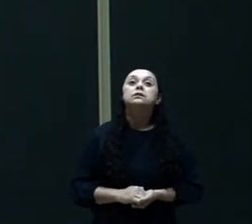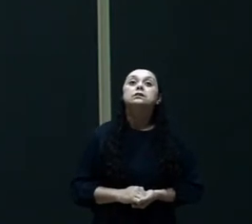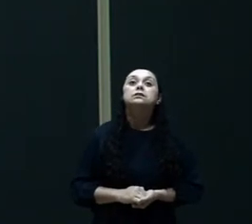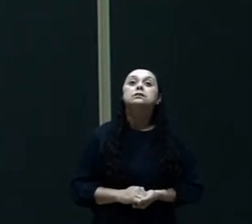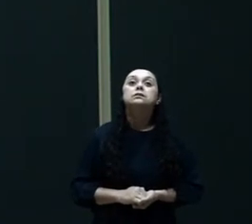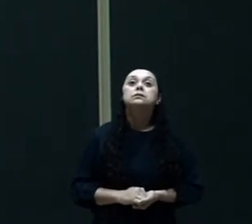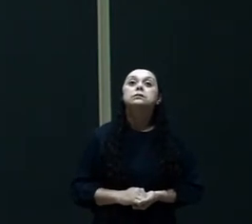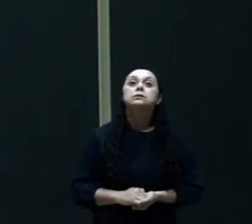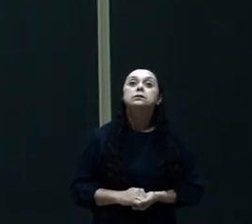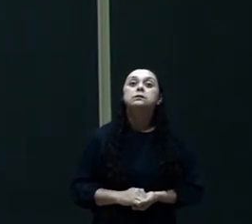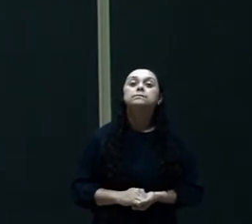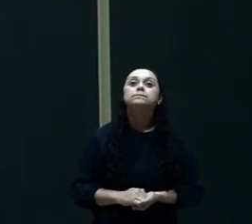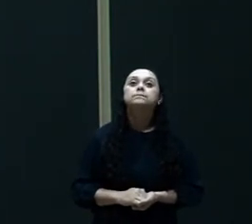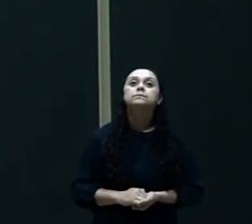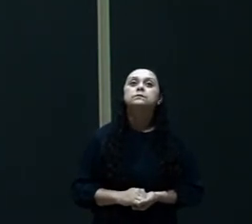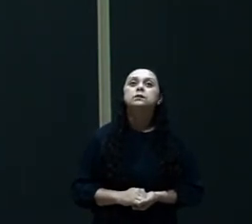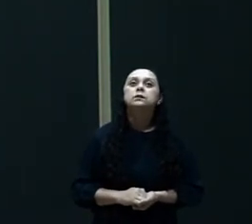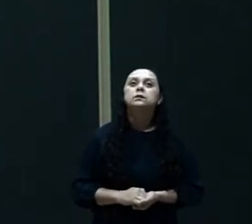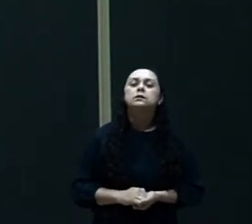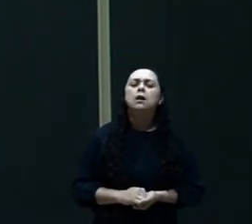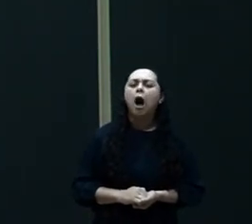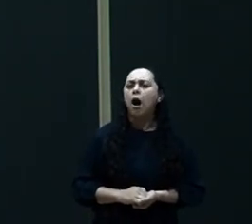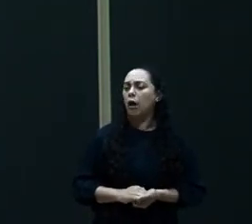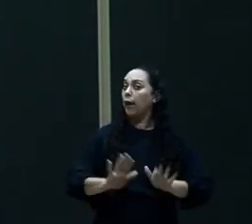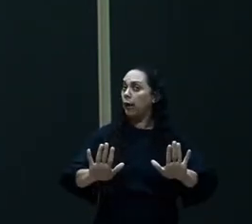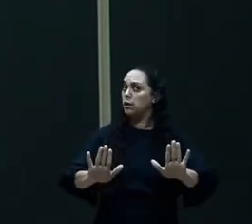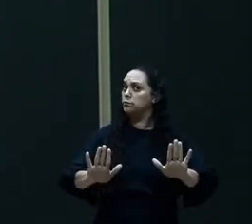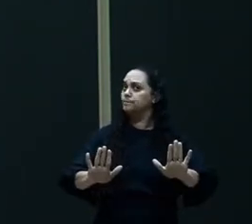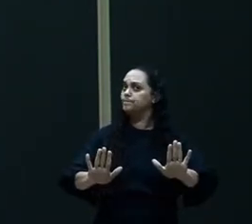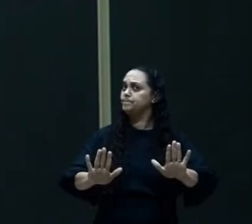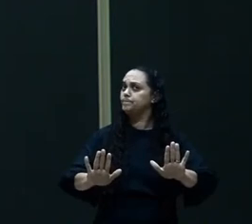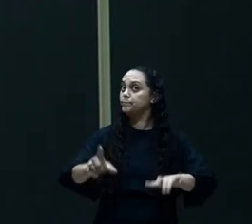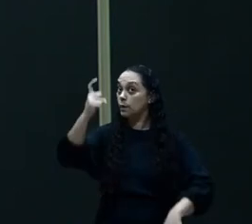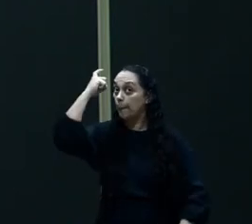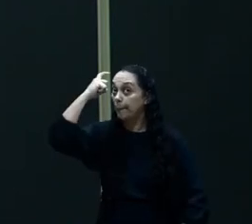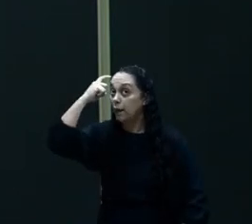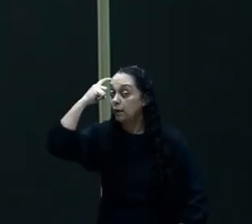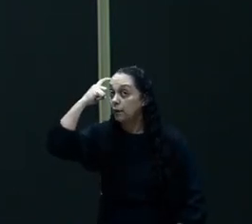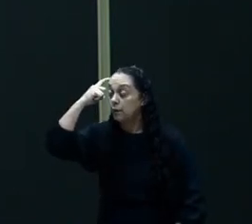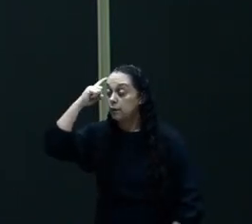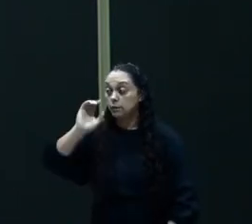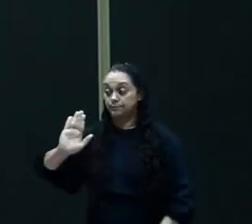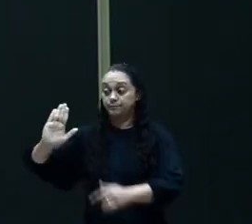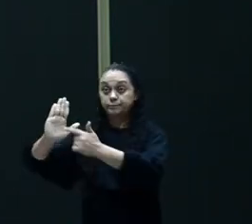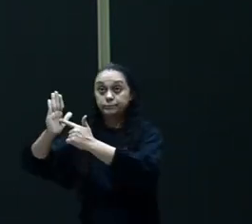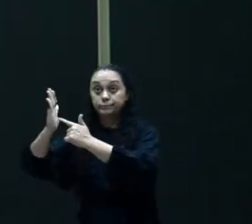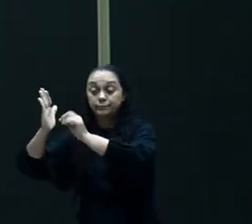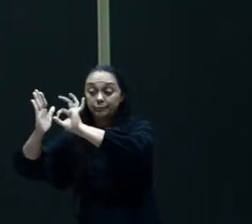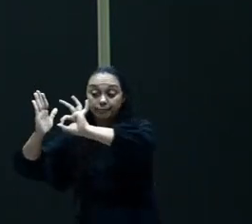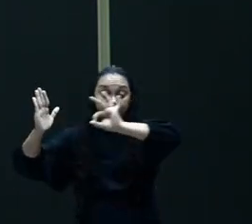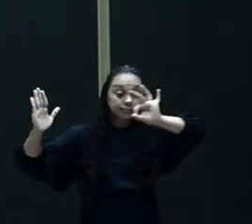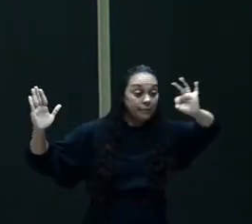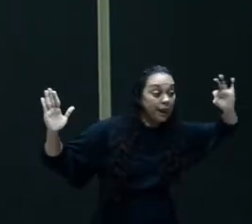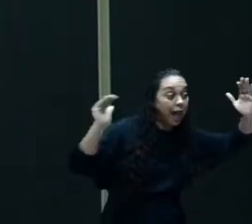no caminho da Promessa ao seu cumprimento Pode ser que a gente vai perder algumas